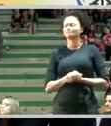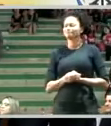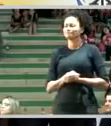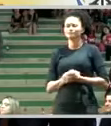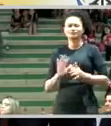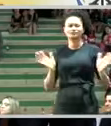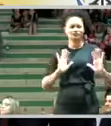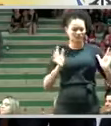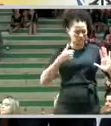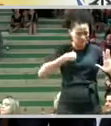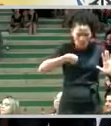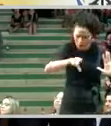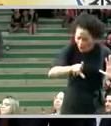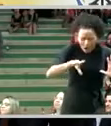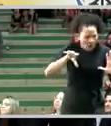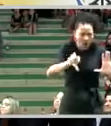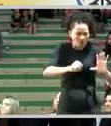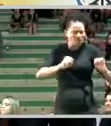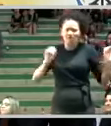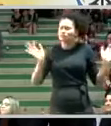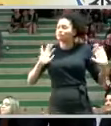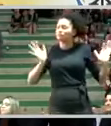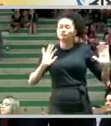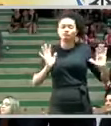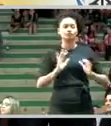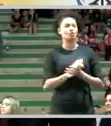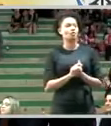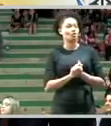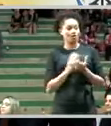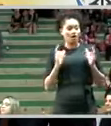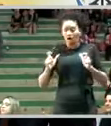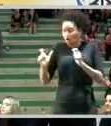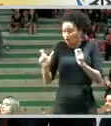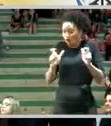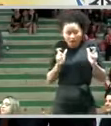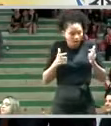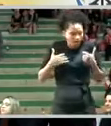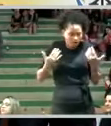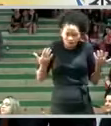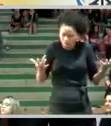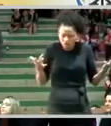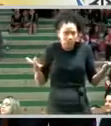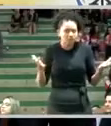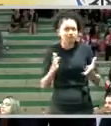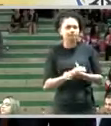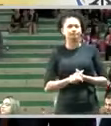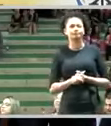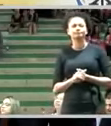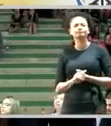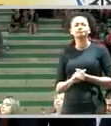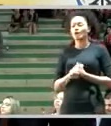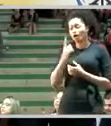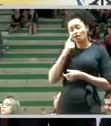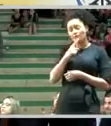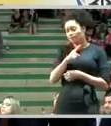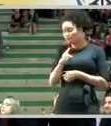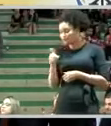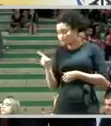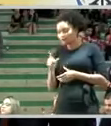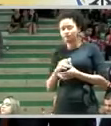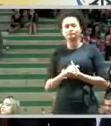Não vou carregar, mas não, não dá para ir, mas não." Então, Davi, aonde a gente deixa? Veja, se você